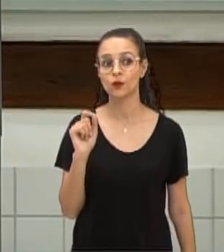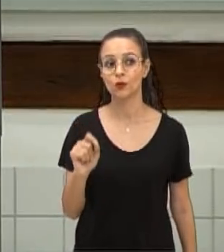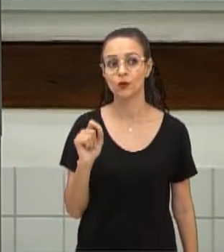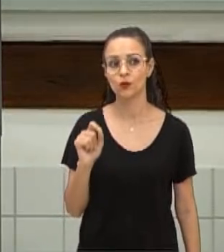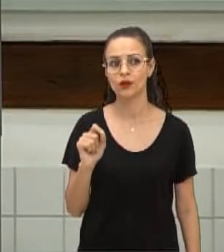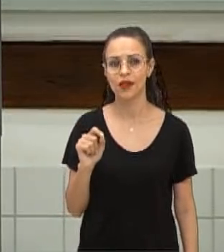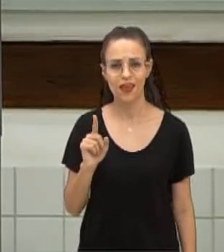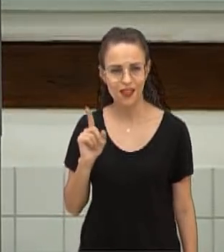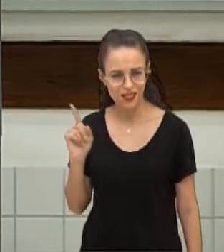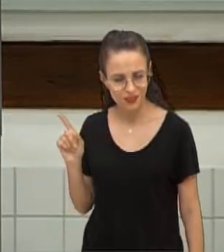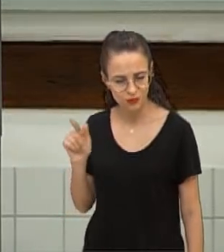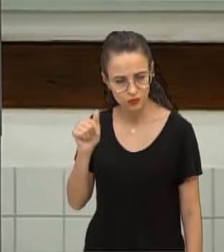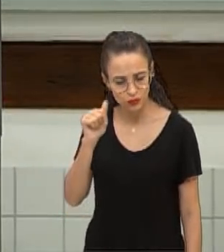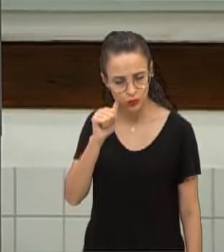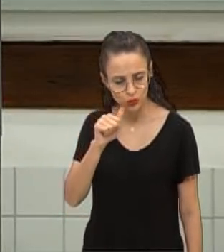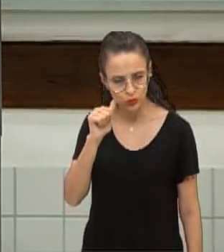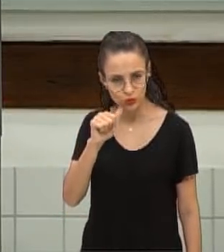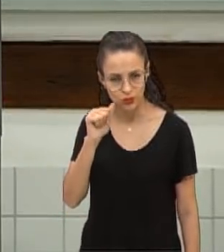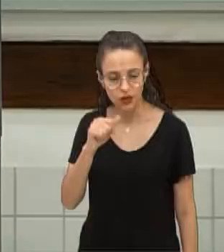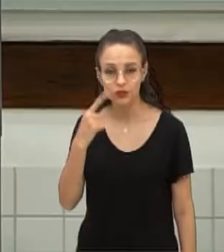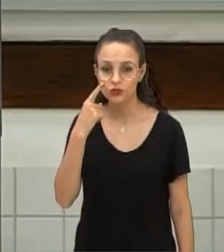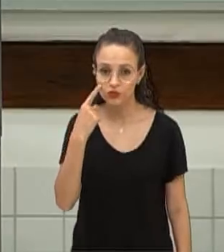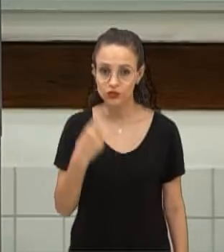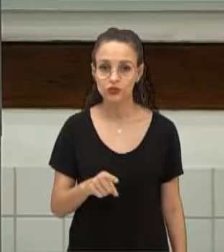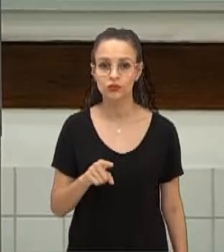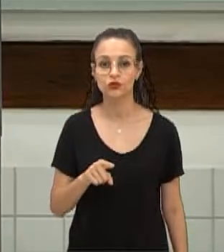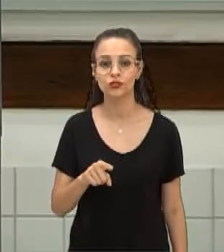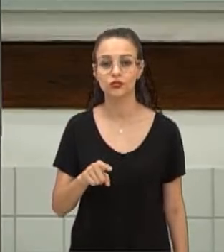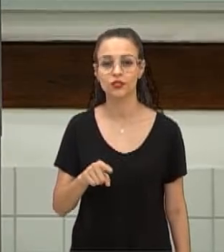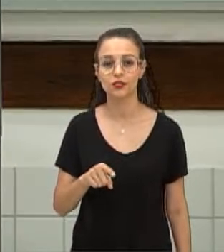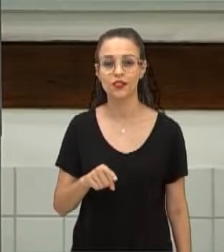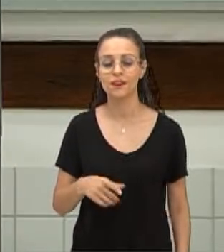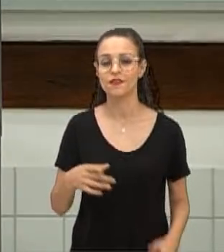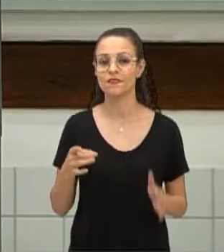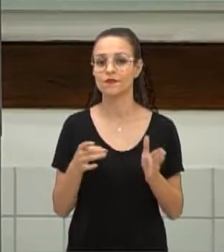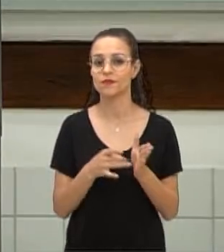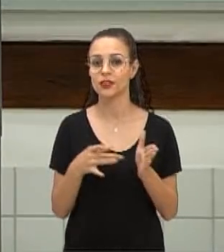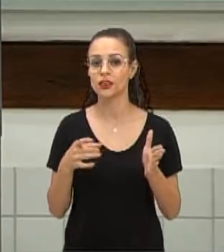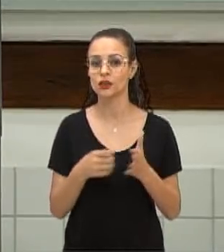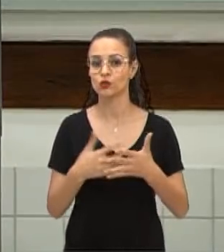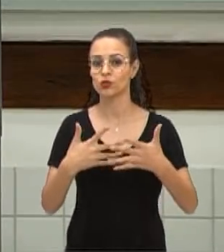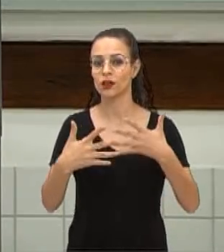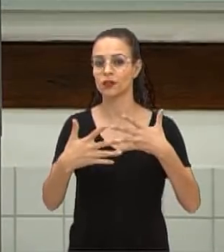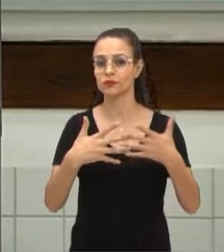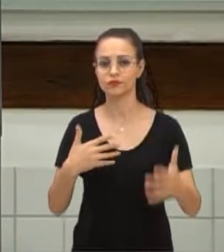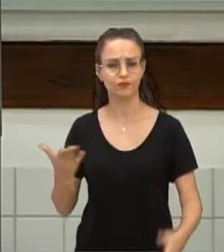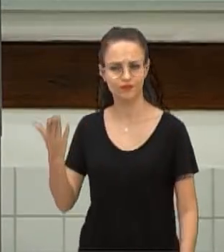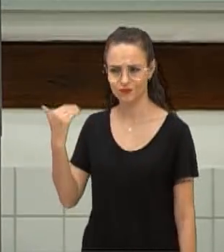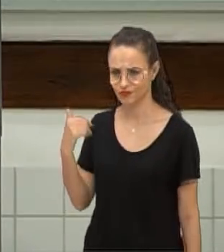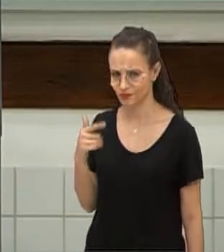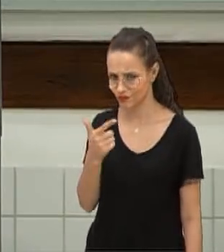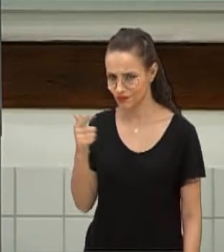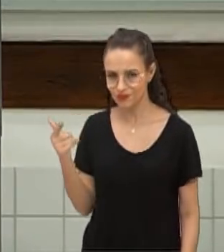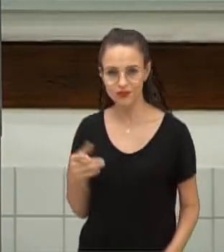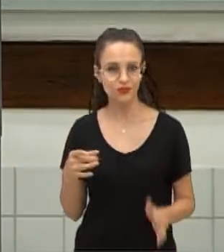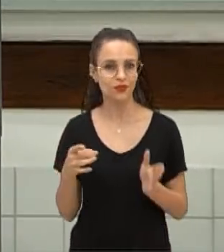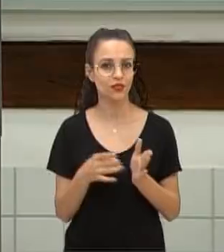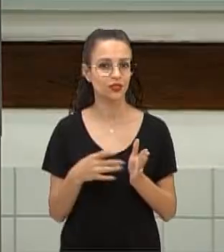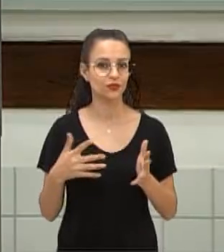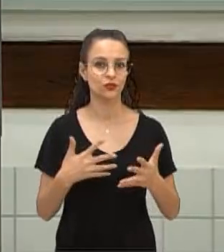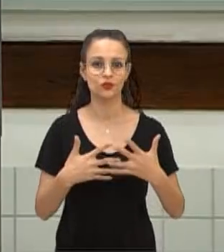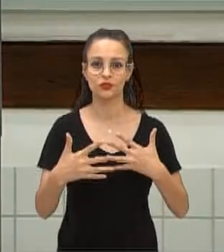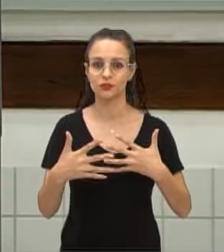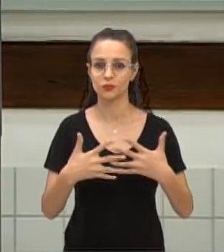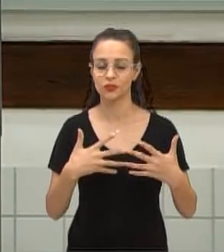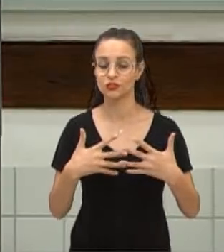essa mulher aqui, gente, que descobriu o vidro transparente. Até então não tinha vidro transparente. E através